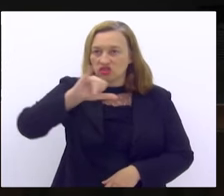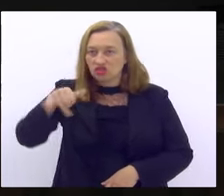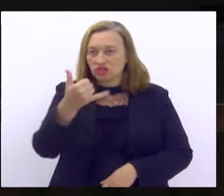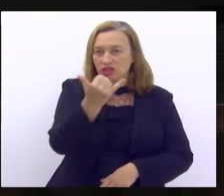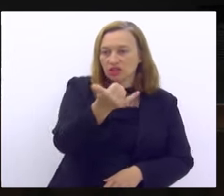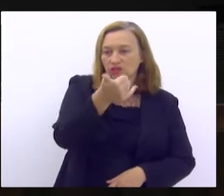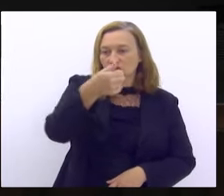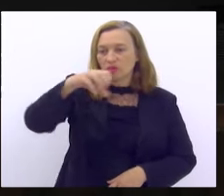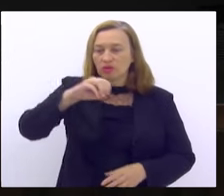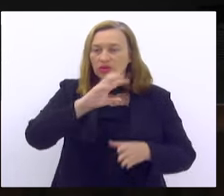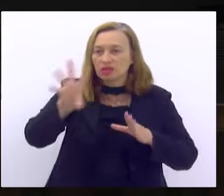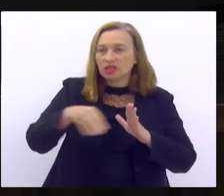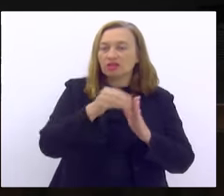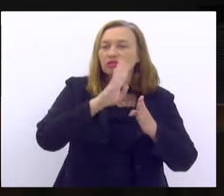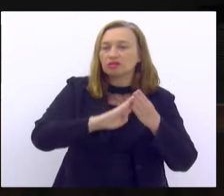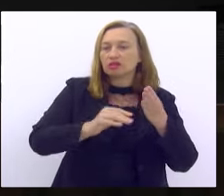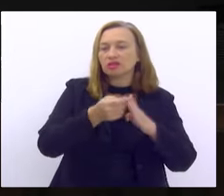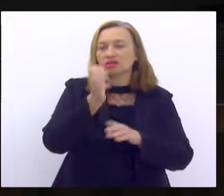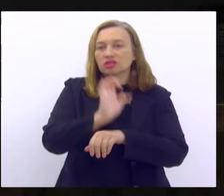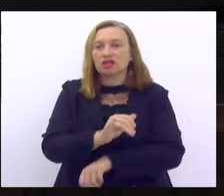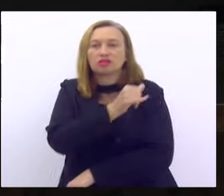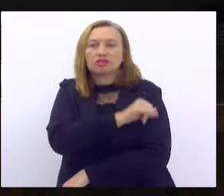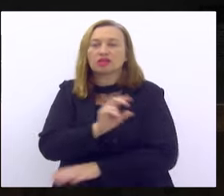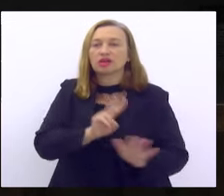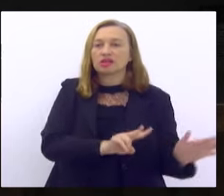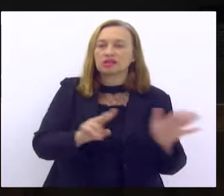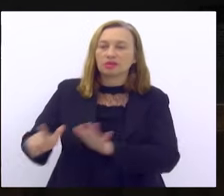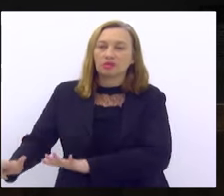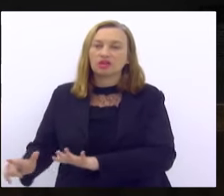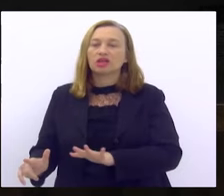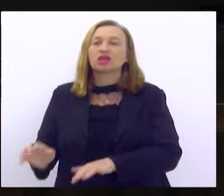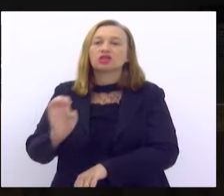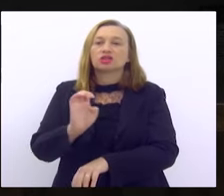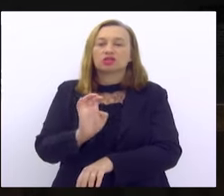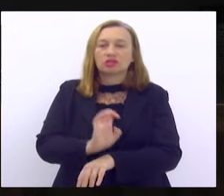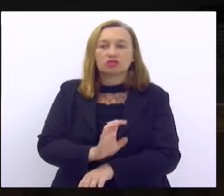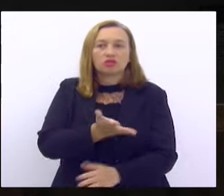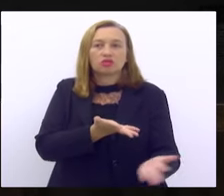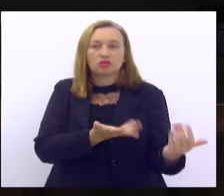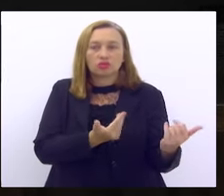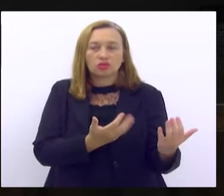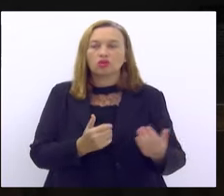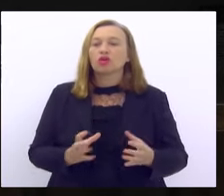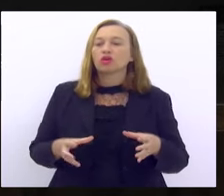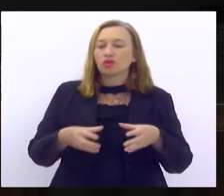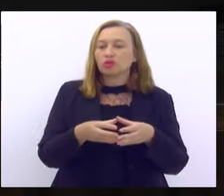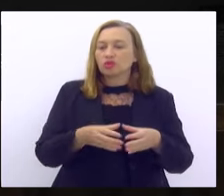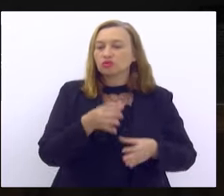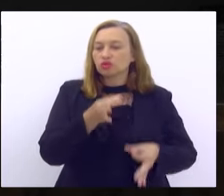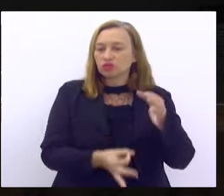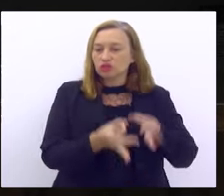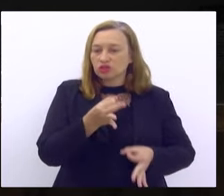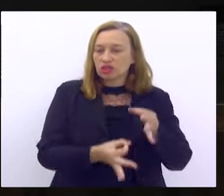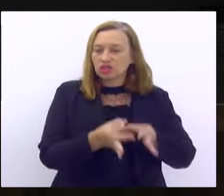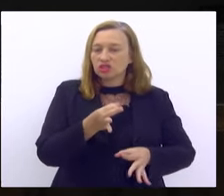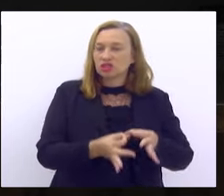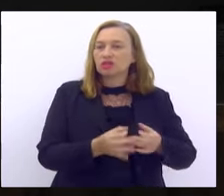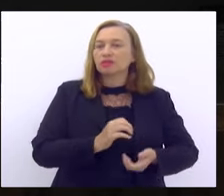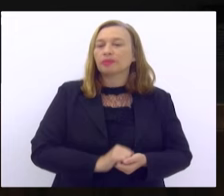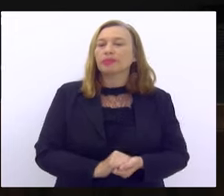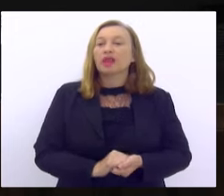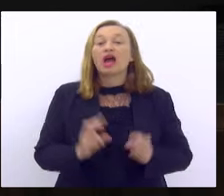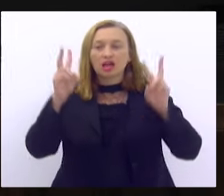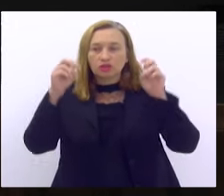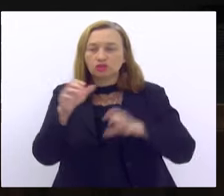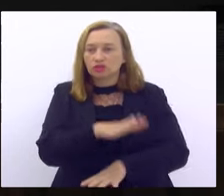para instituir no calendário oficial do Estado do Rio de Janeiro a Semana Estadual da Juventude. Pareceres das comissões de Constituição e Justiça pela juridicidade,